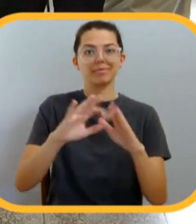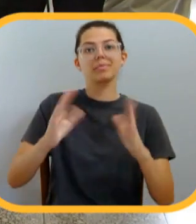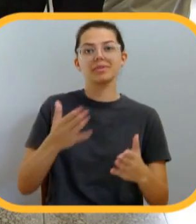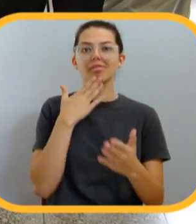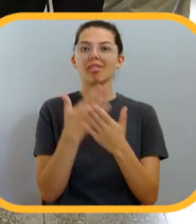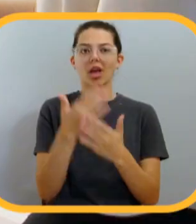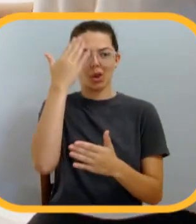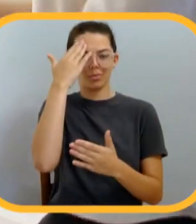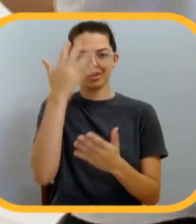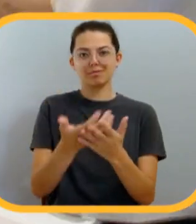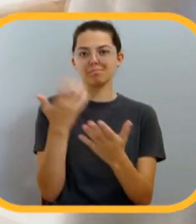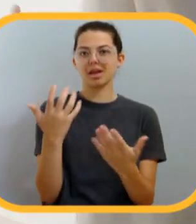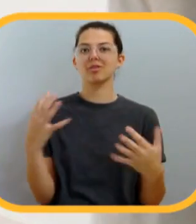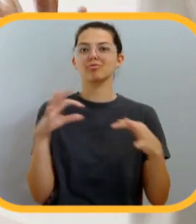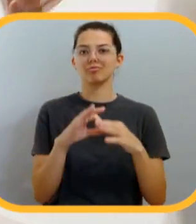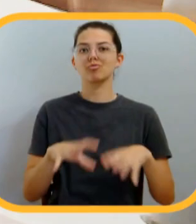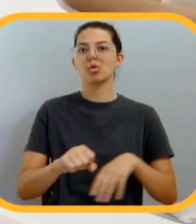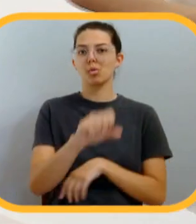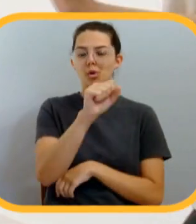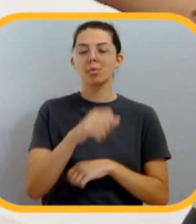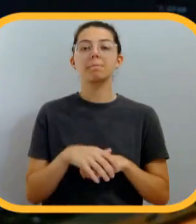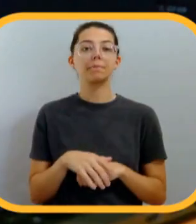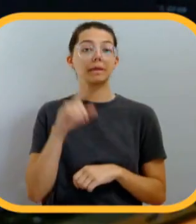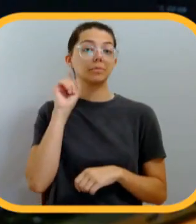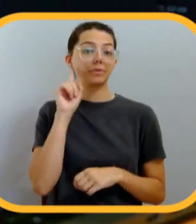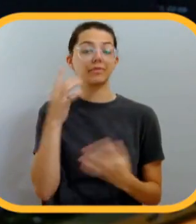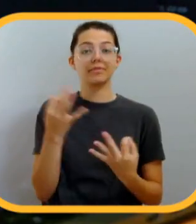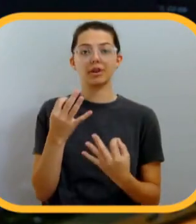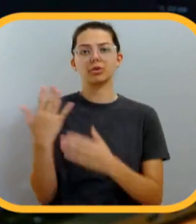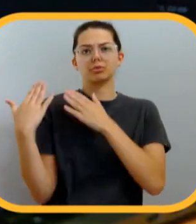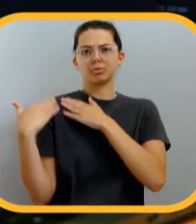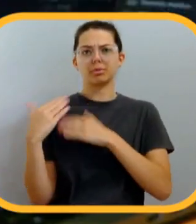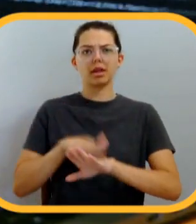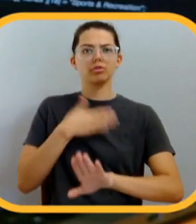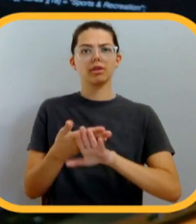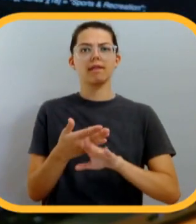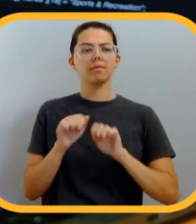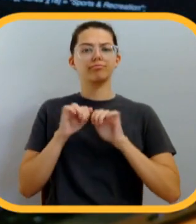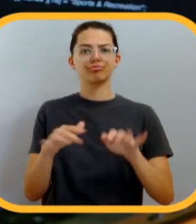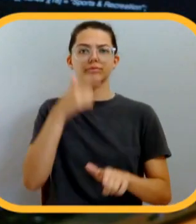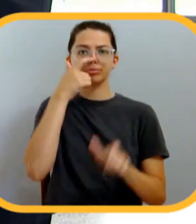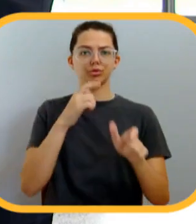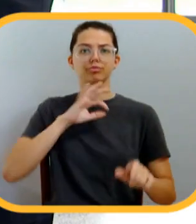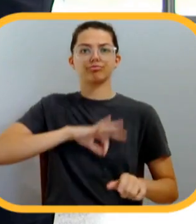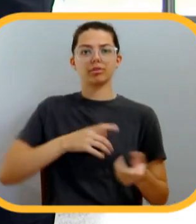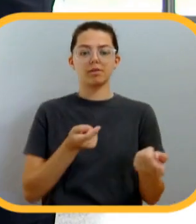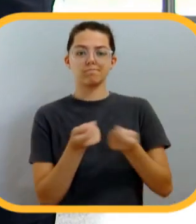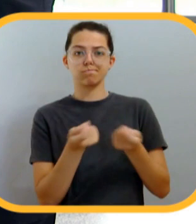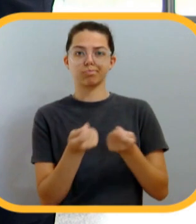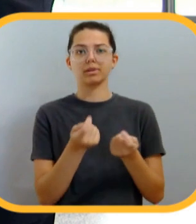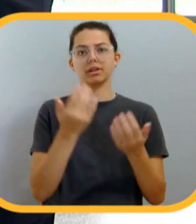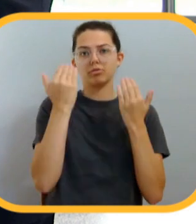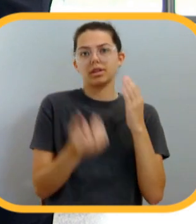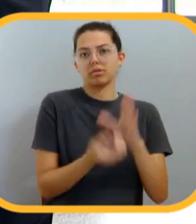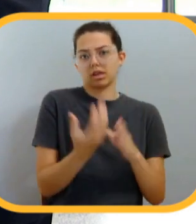de forma a realçar competências que os definem. É por isso essencial reforçar um espírito de responsabilidade social nos profissionais que regulam